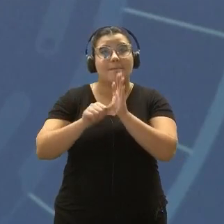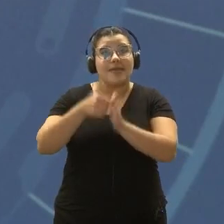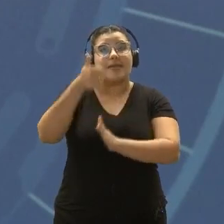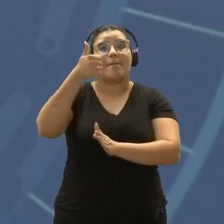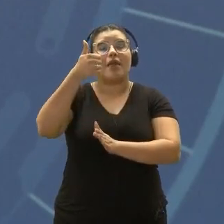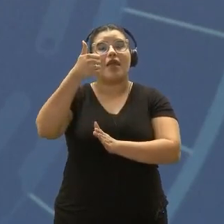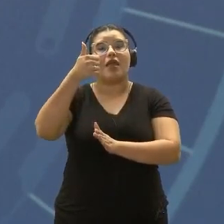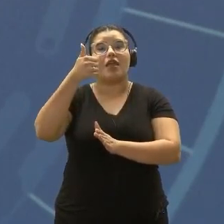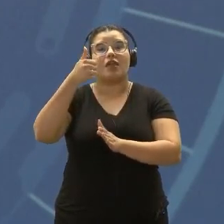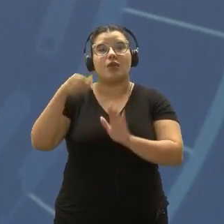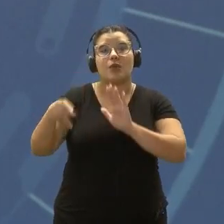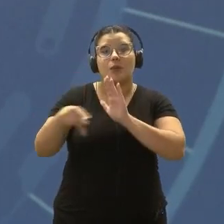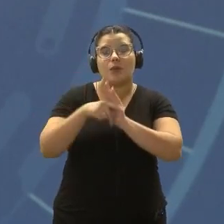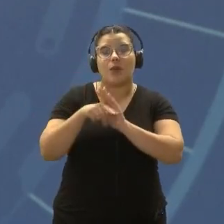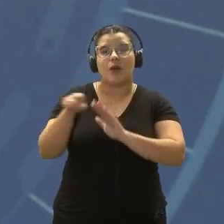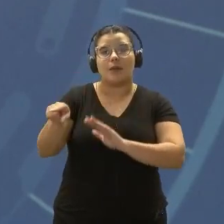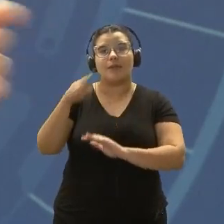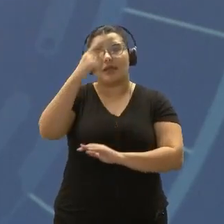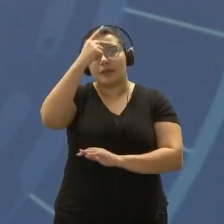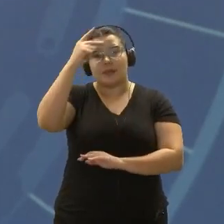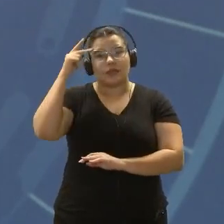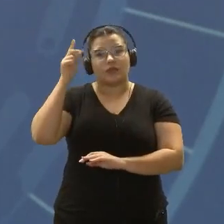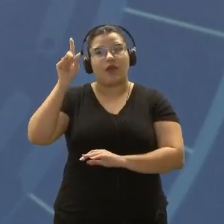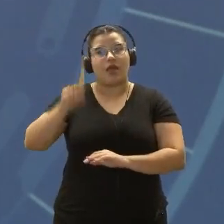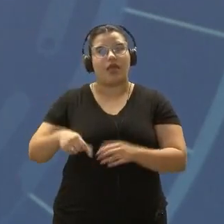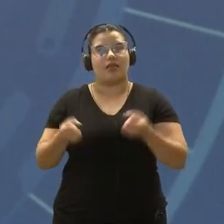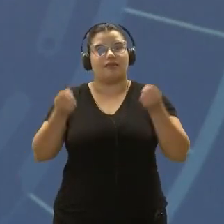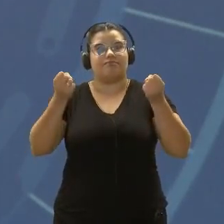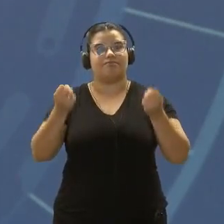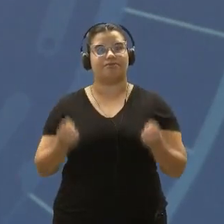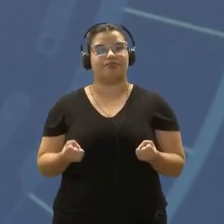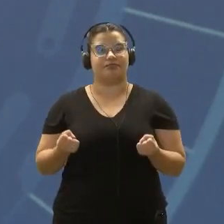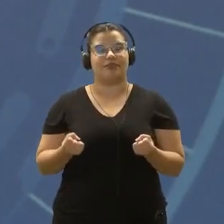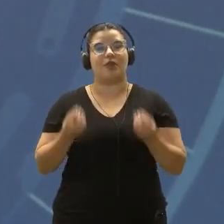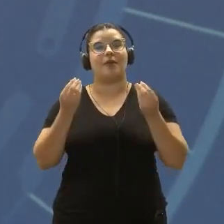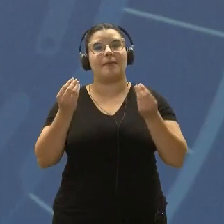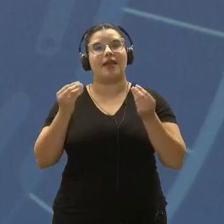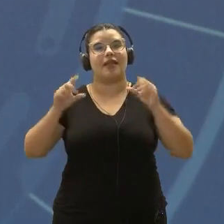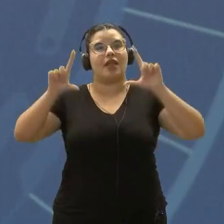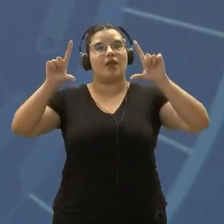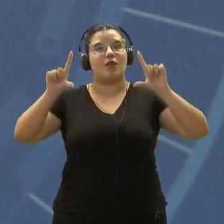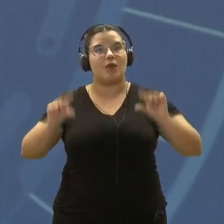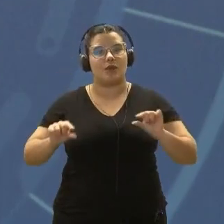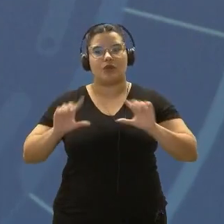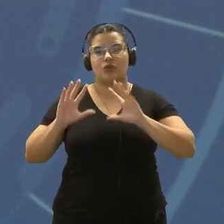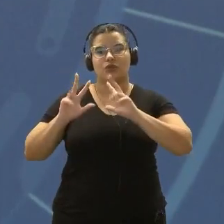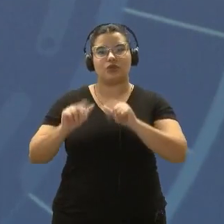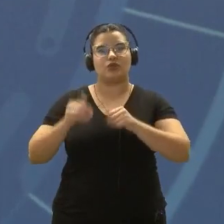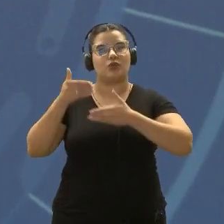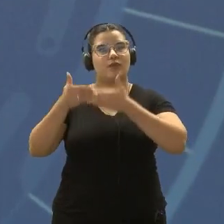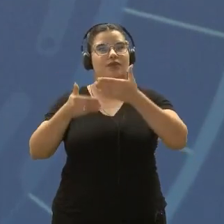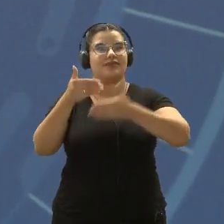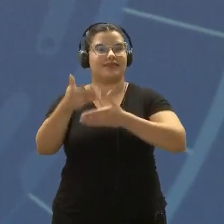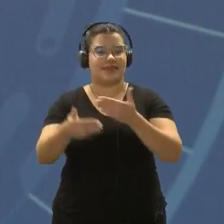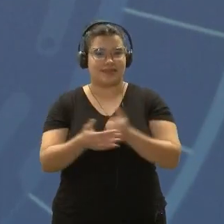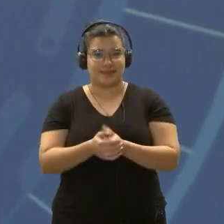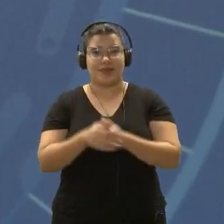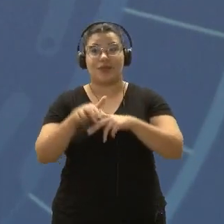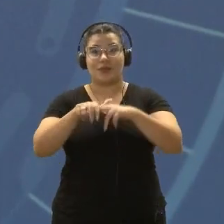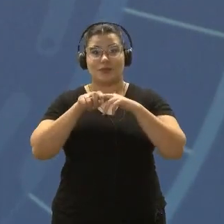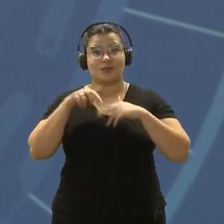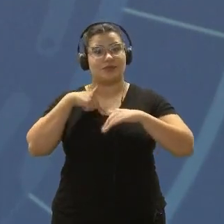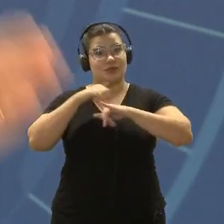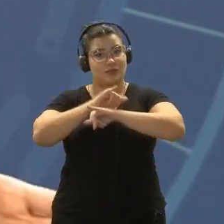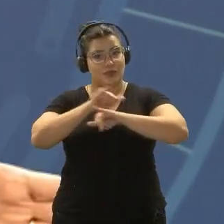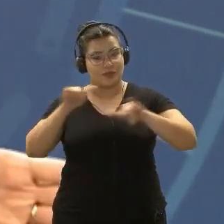abordagem do paciente com diabetes seja no peso, para reduzir todo esse processo de oxidação. E é por isso que eu